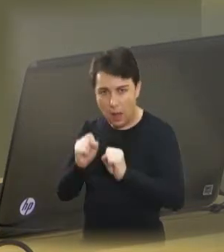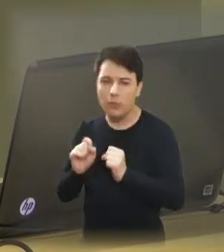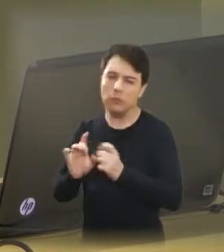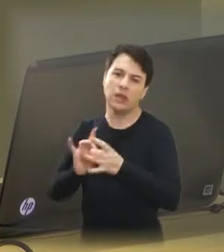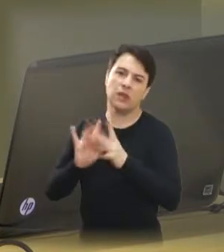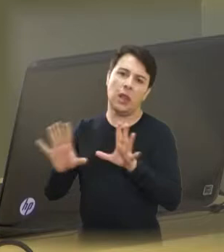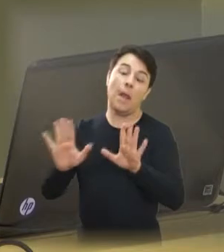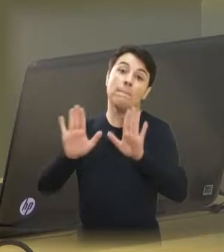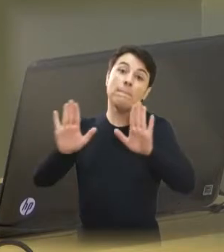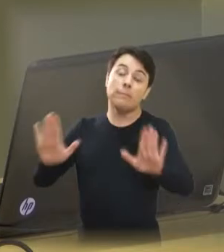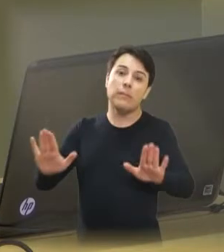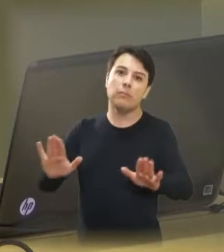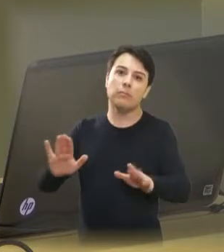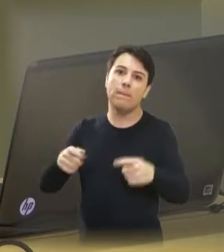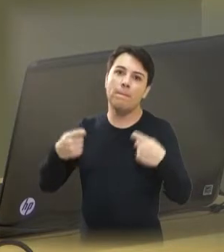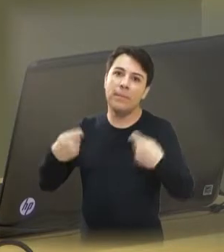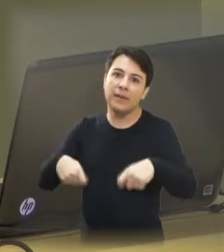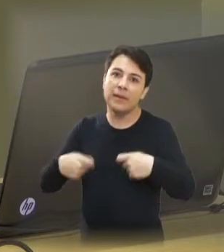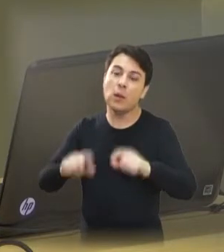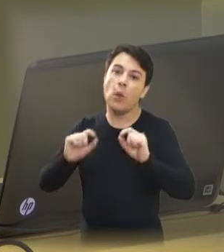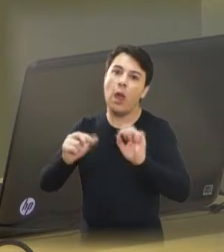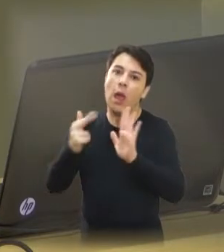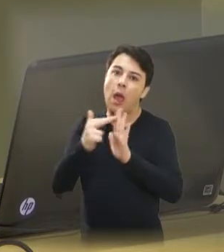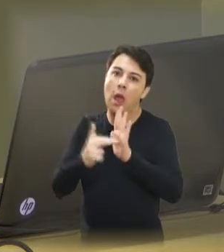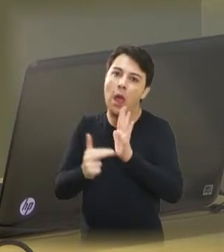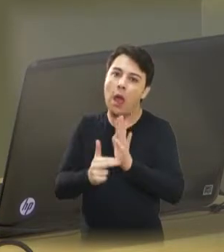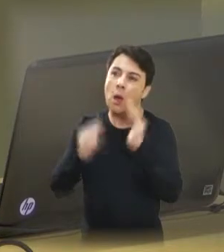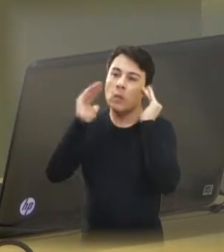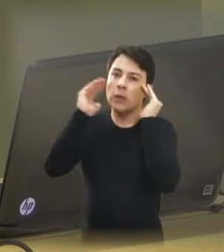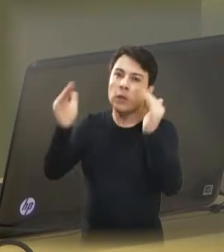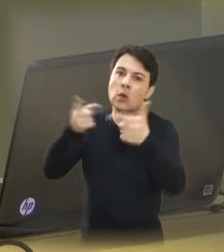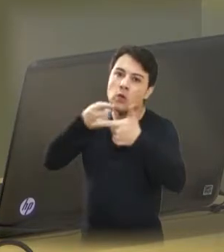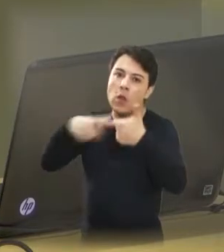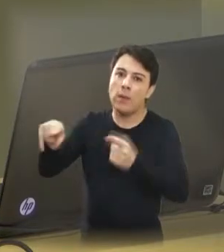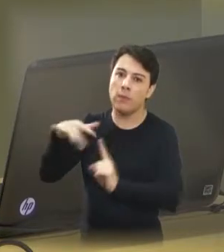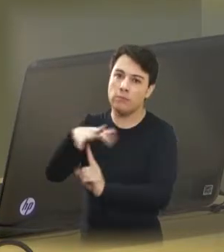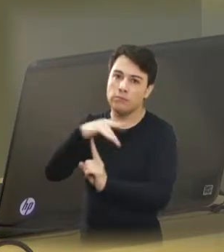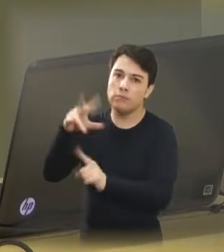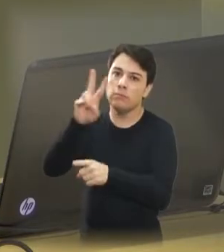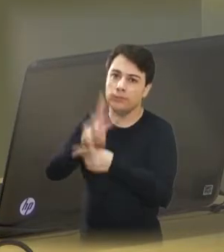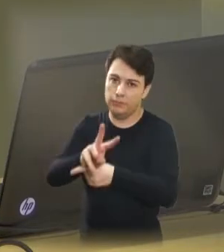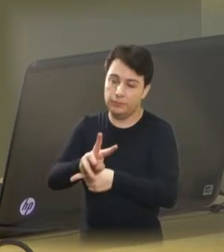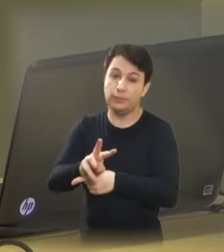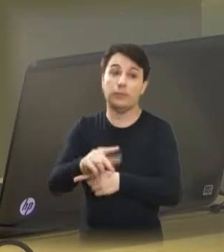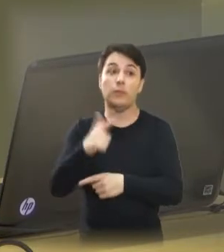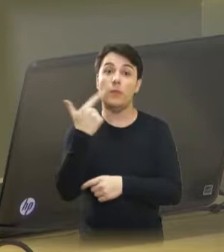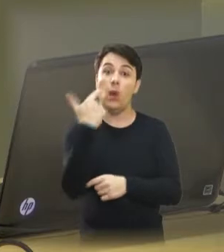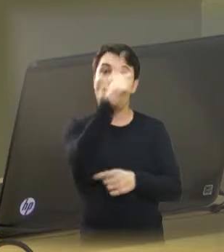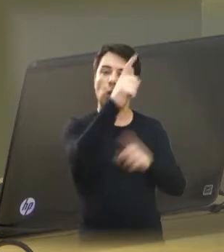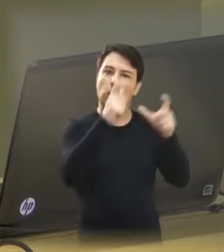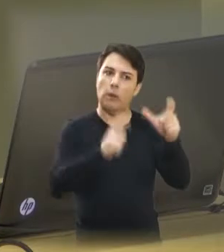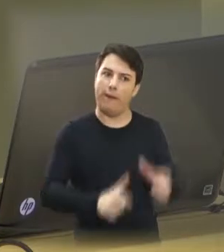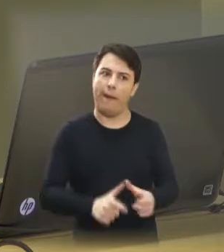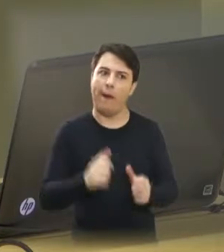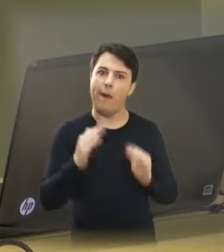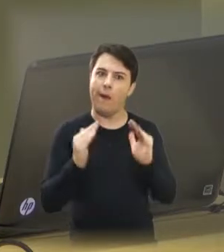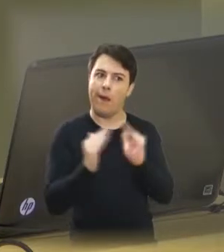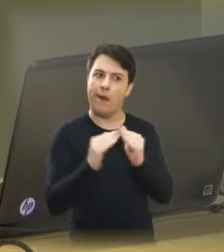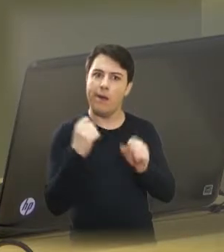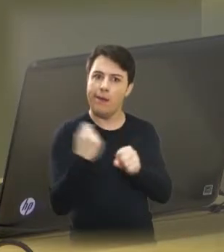mais rigor nas compensações ambientais e, nas áreas que a gente tem menos potencial construtivo, a gente